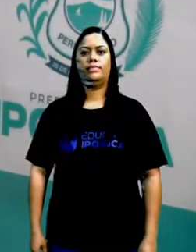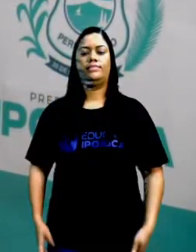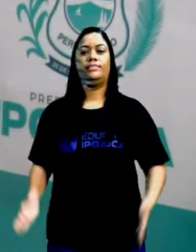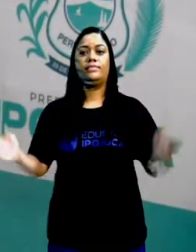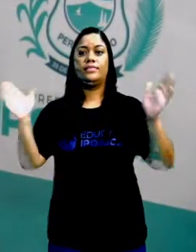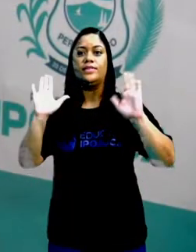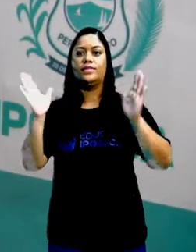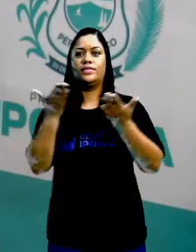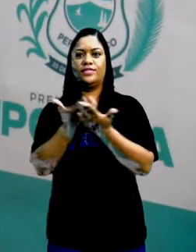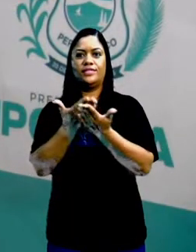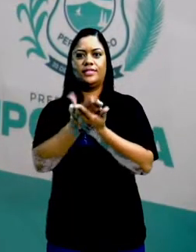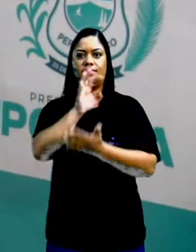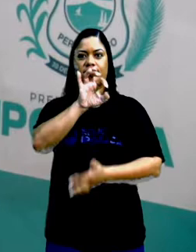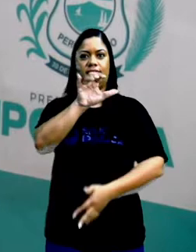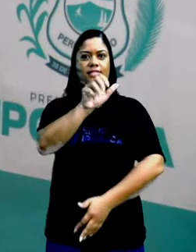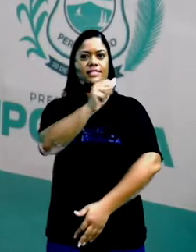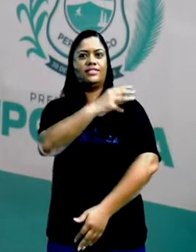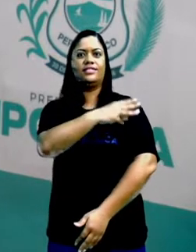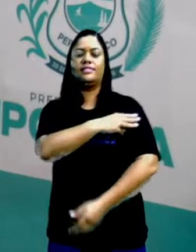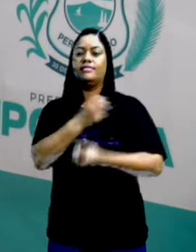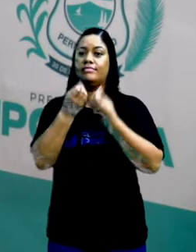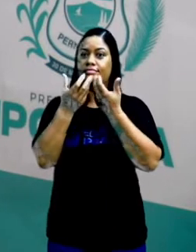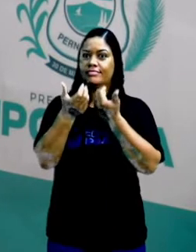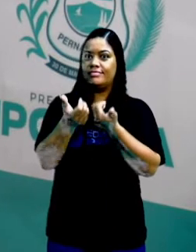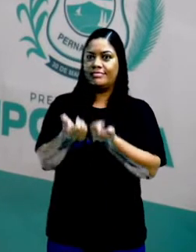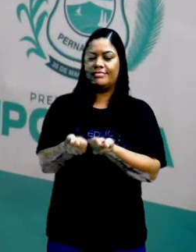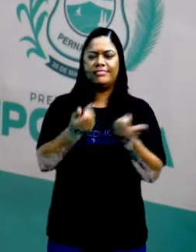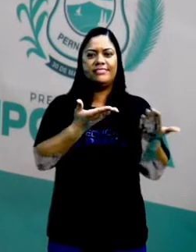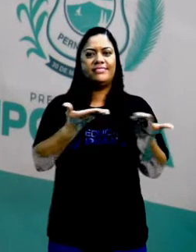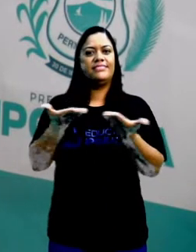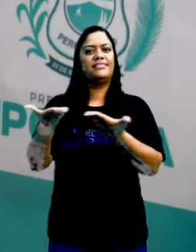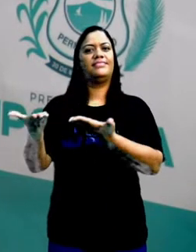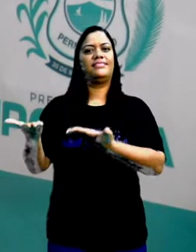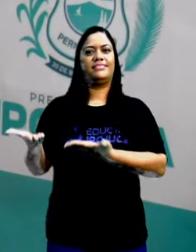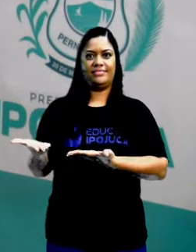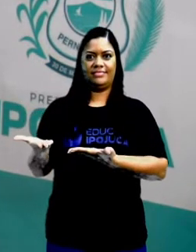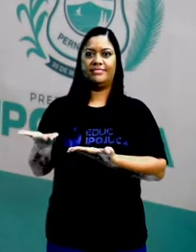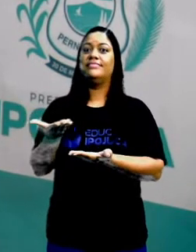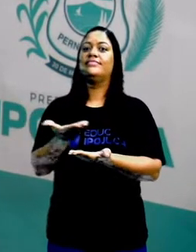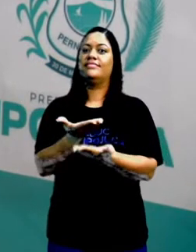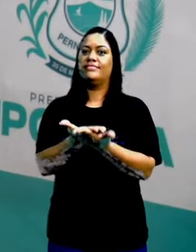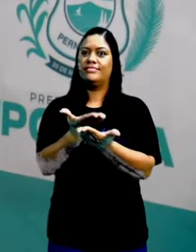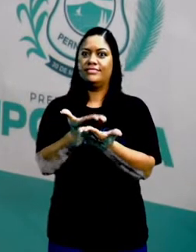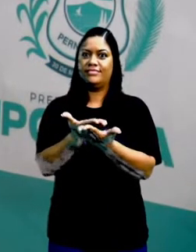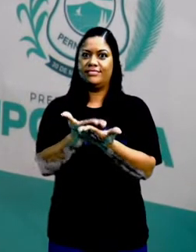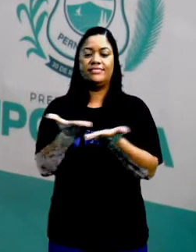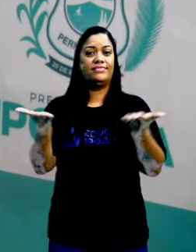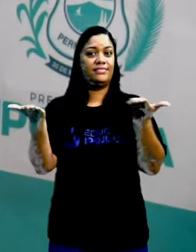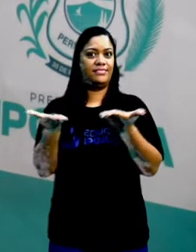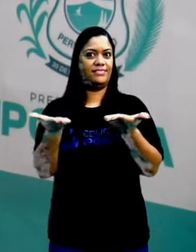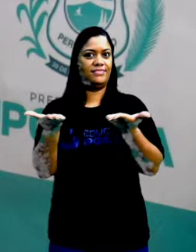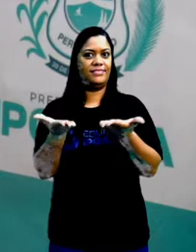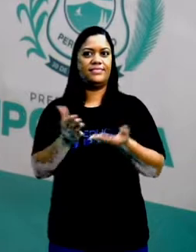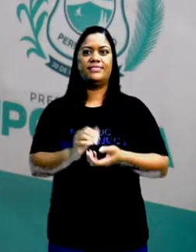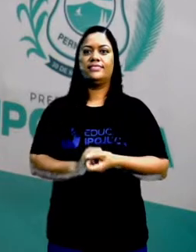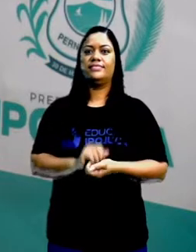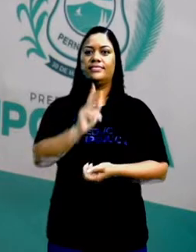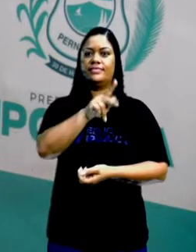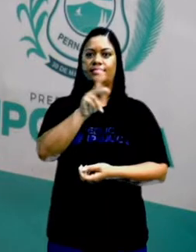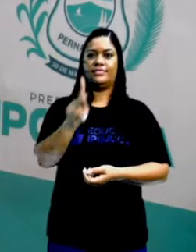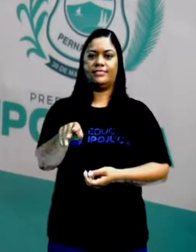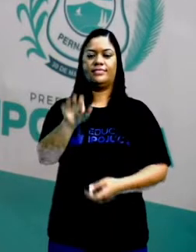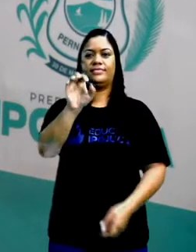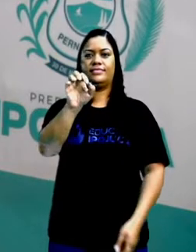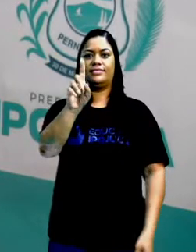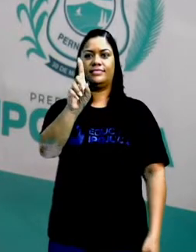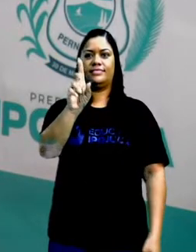Olá estudantes da Ásia três tudo bem sejam bem-vindos vamos a nossa aula de hoje tá só Edivania